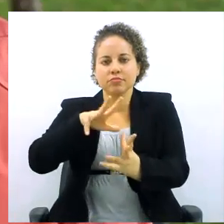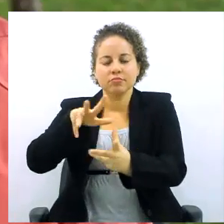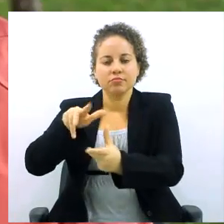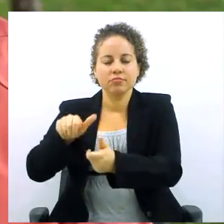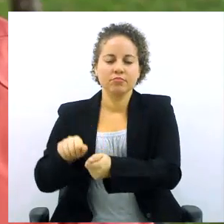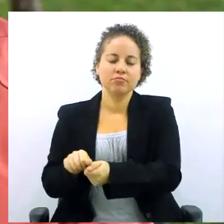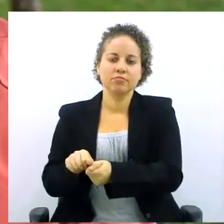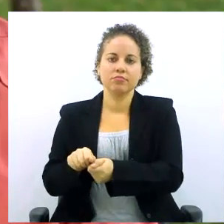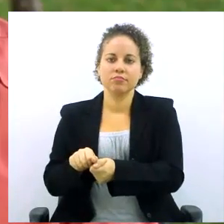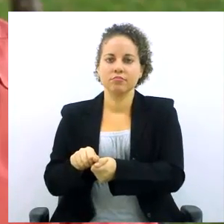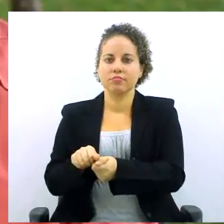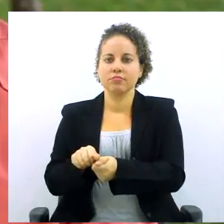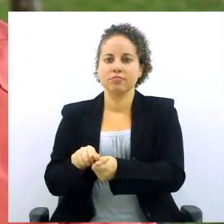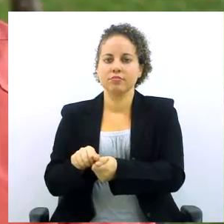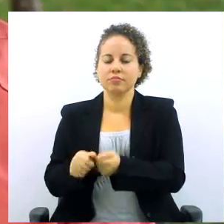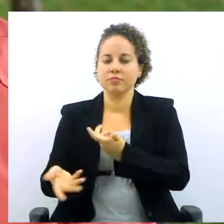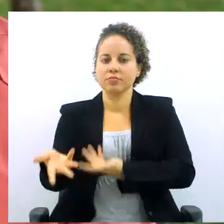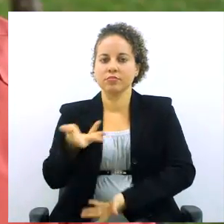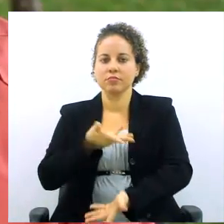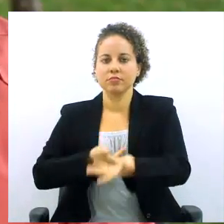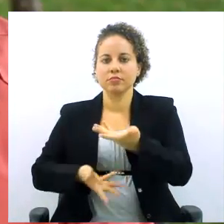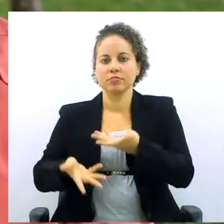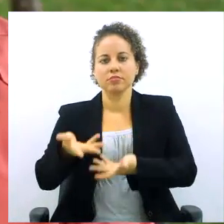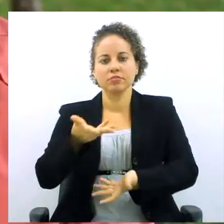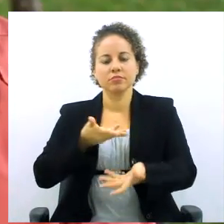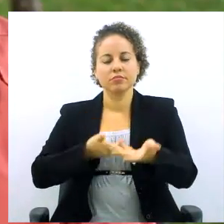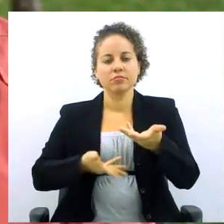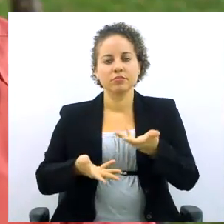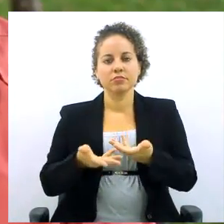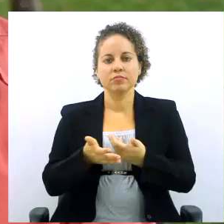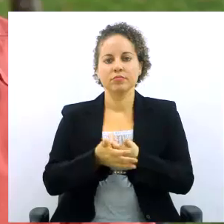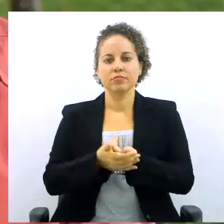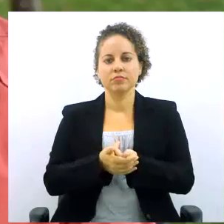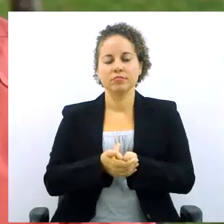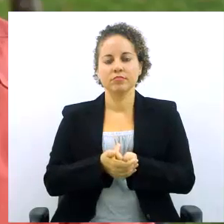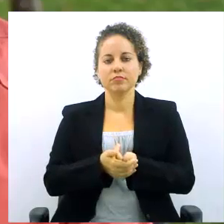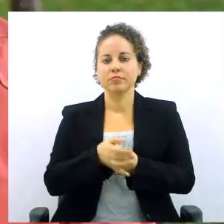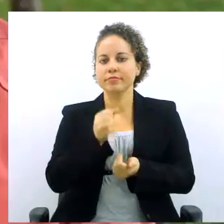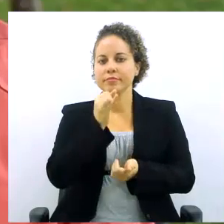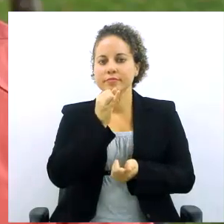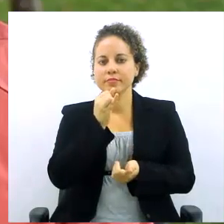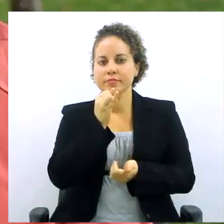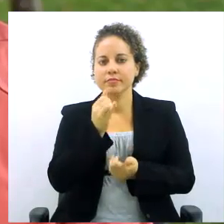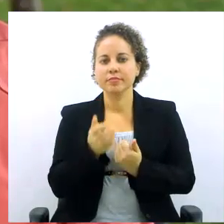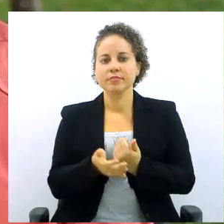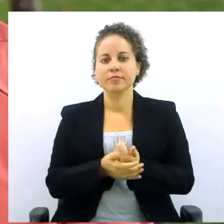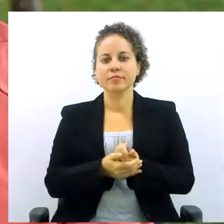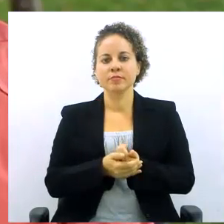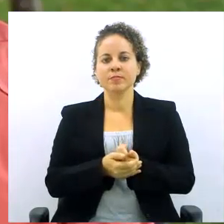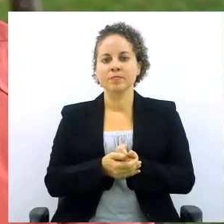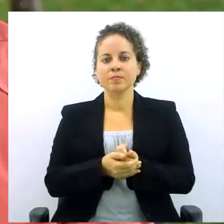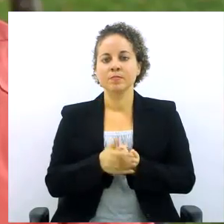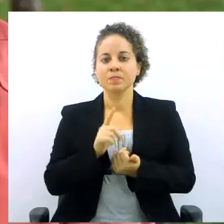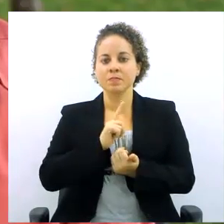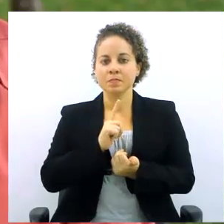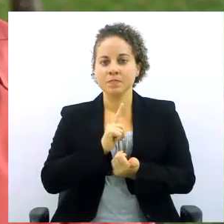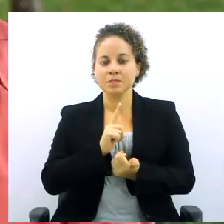fazem essa relação. Tem que ver, por exemplo, com um